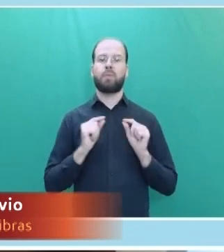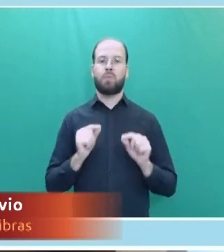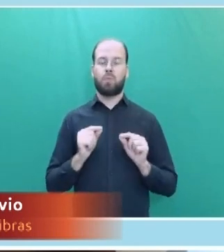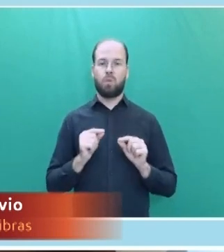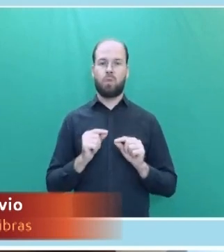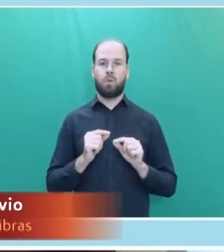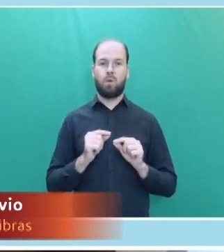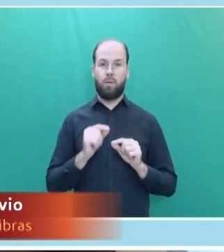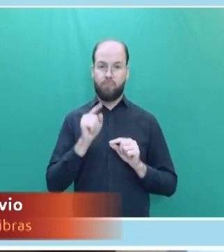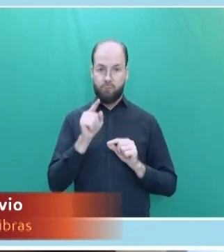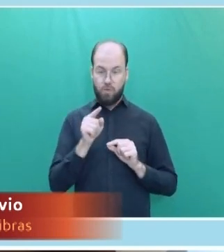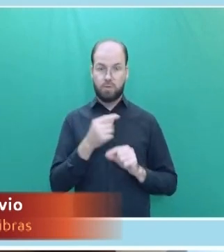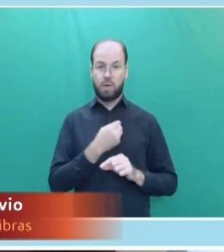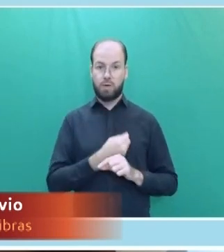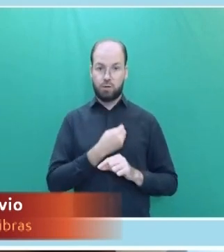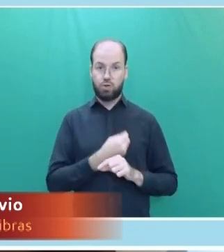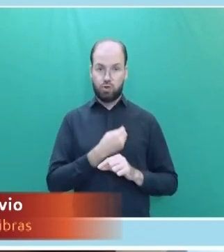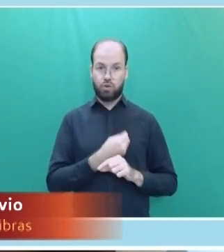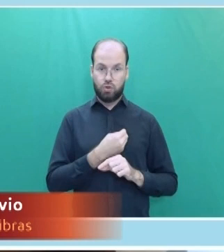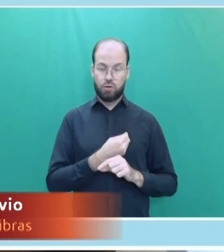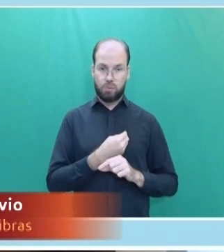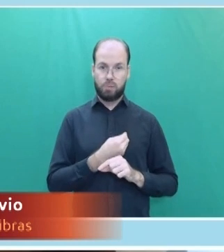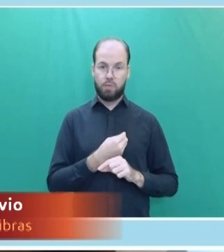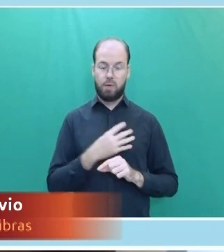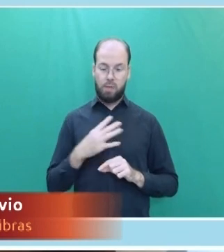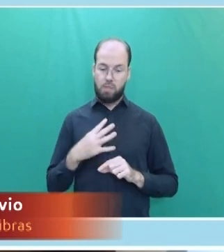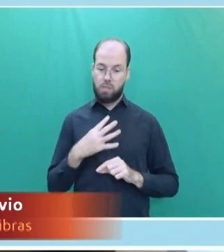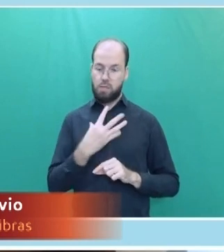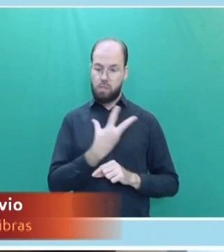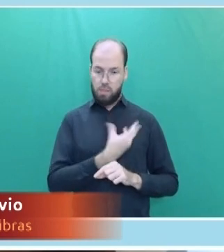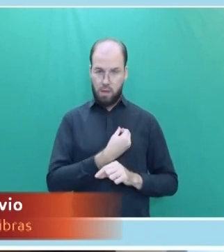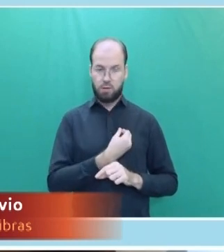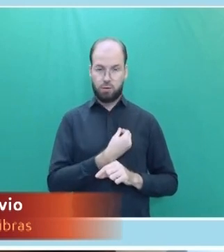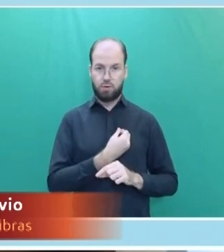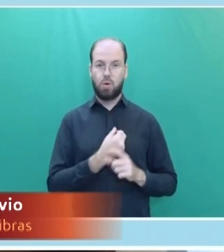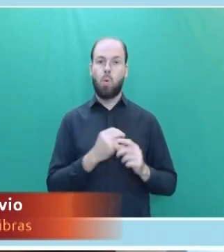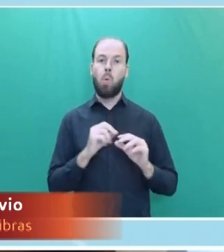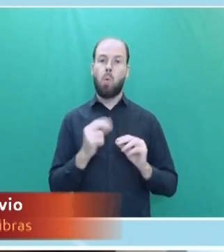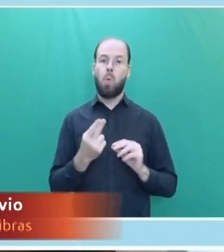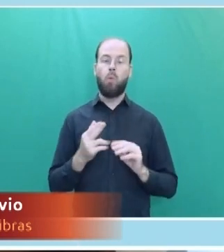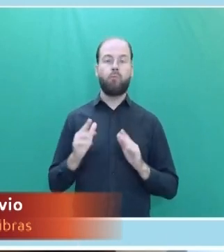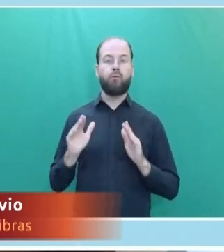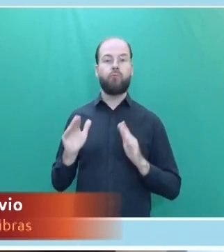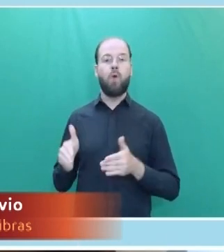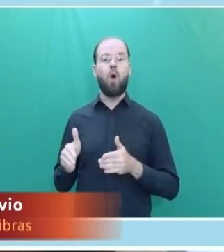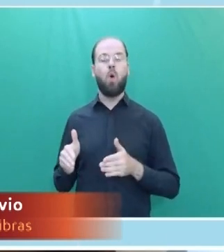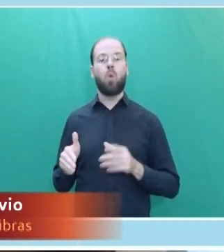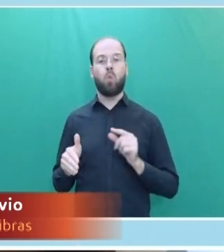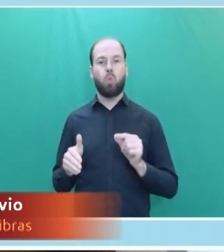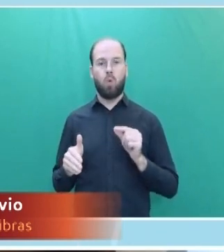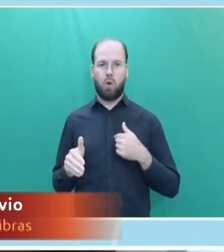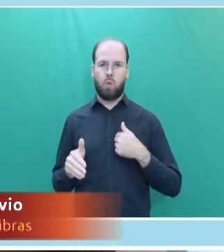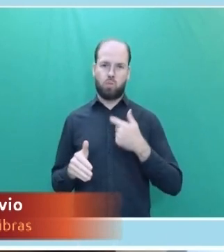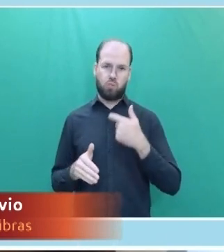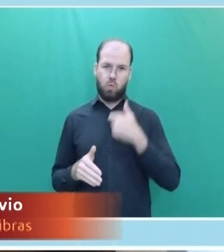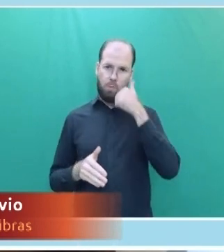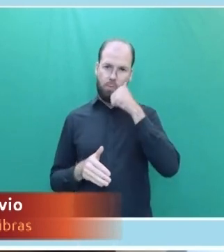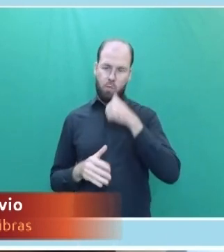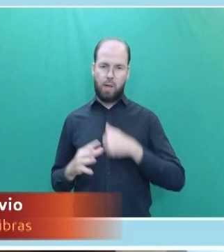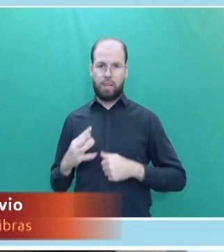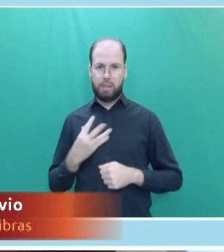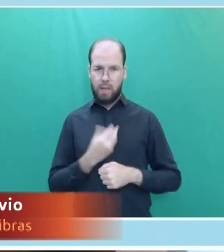o que você tinha, né, de transgeneridade ou como foco era, e se eu sou uma mulher trans, se eu